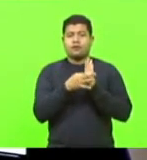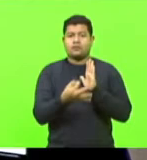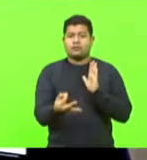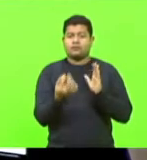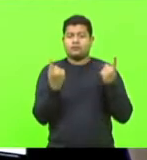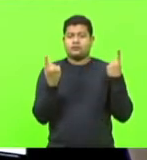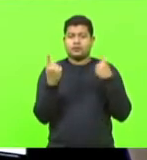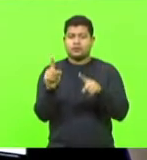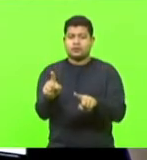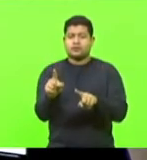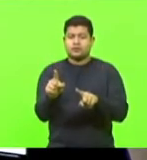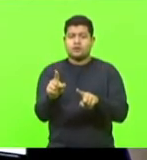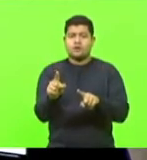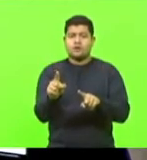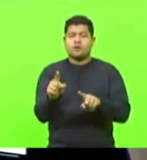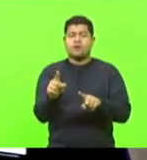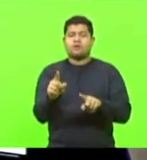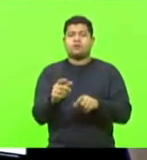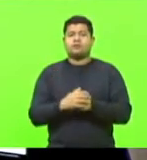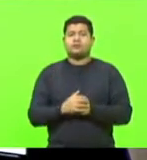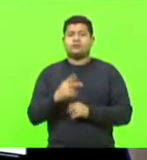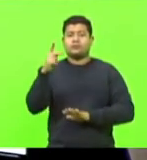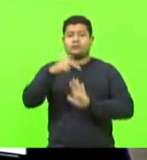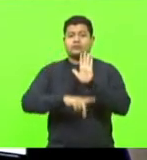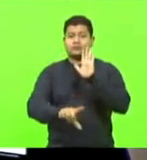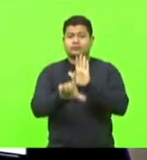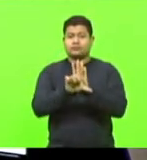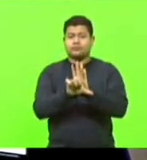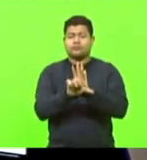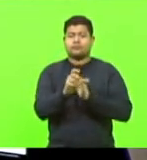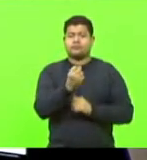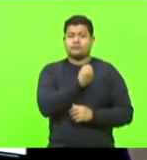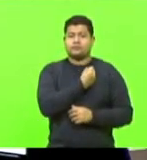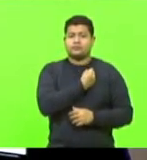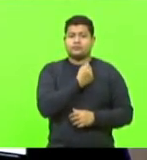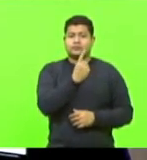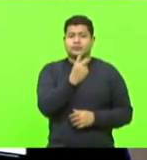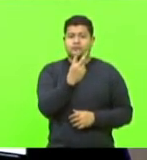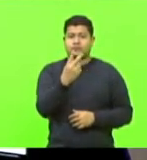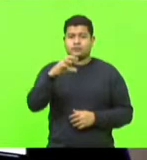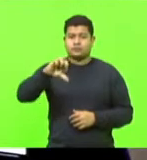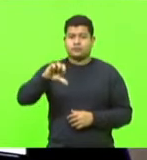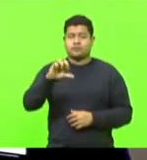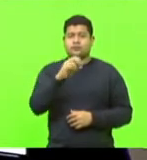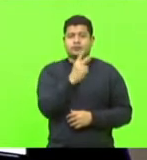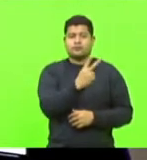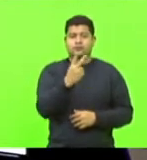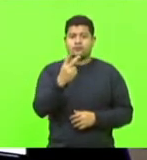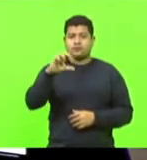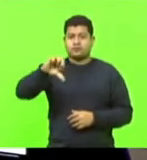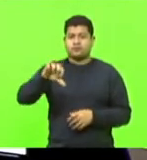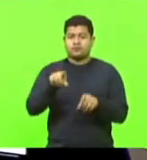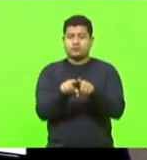apresentou parecer contrário aos projetos de leis 129, 229 e